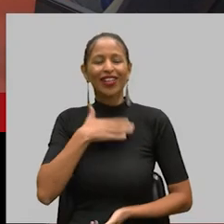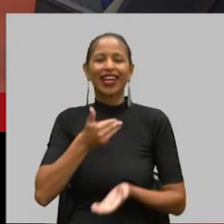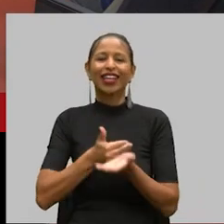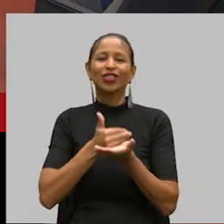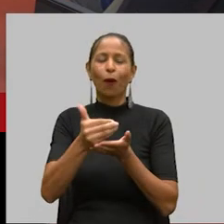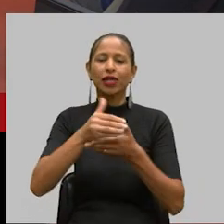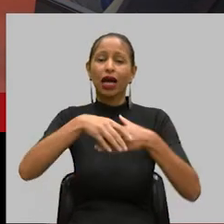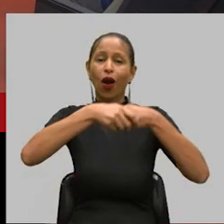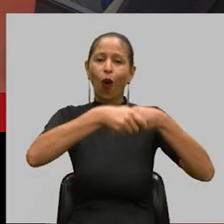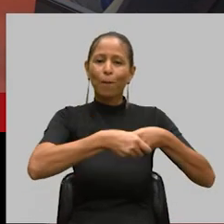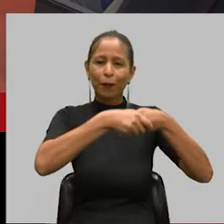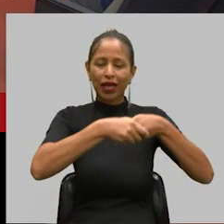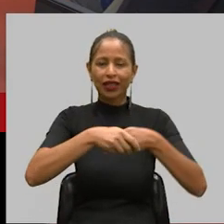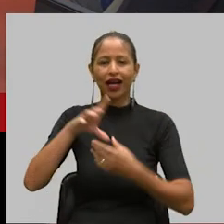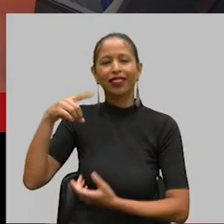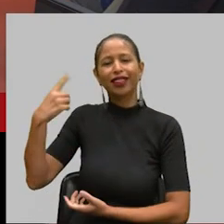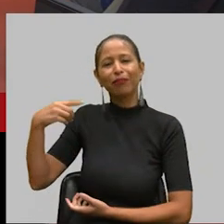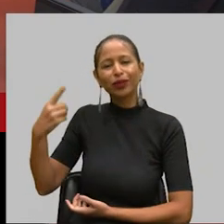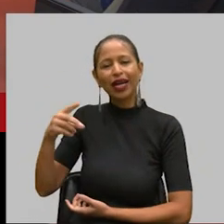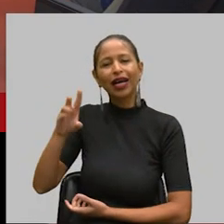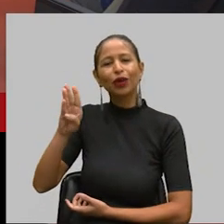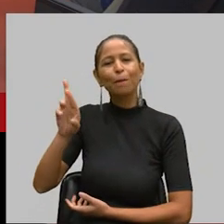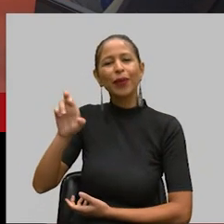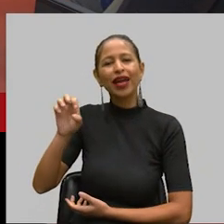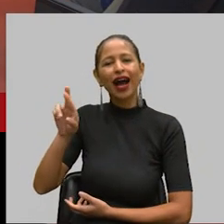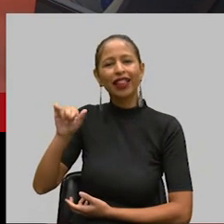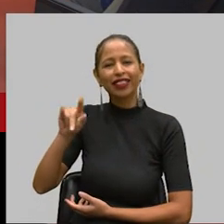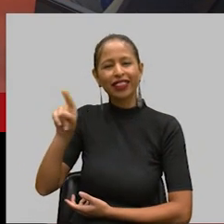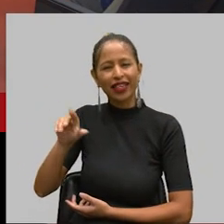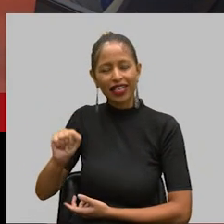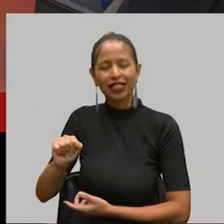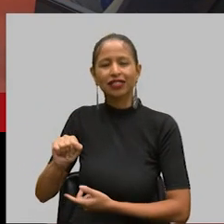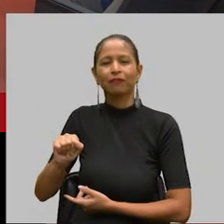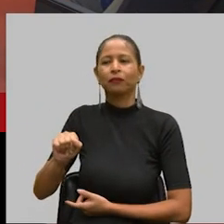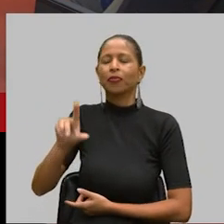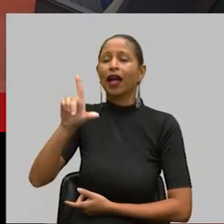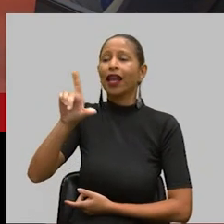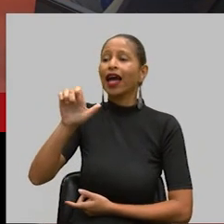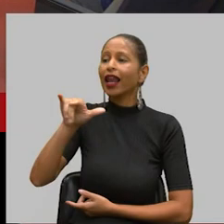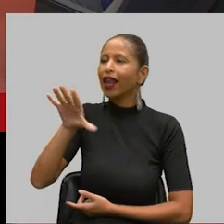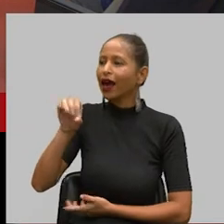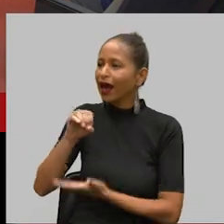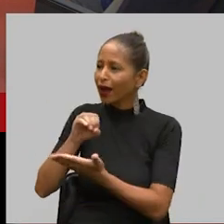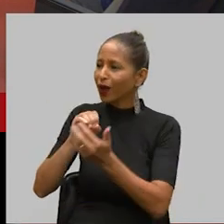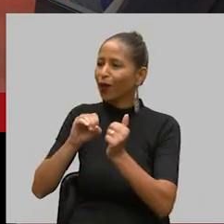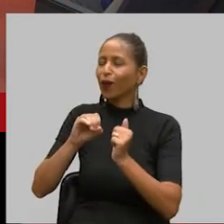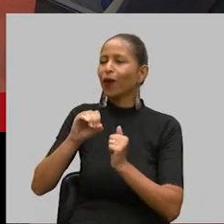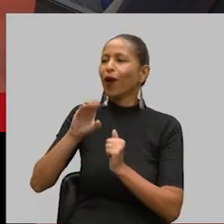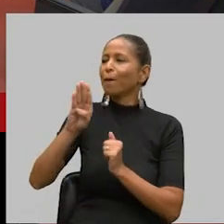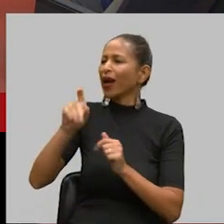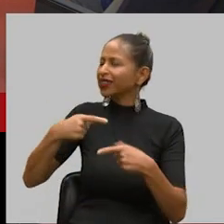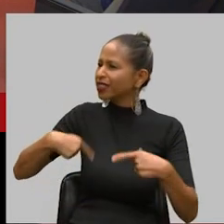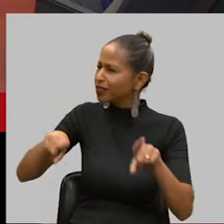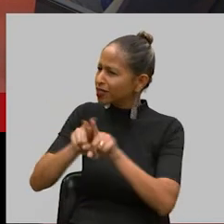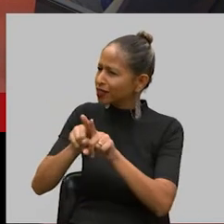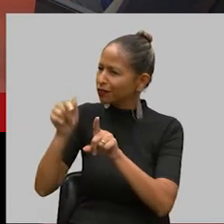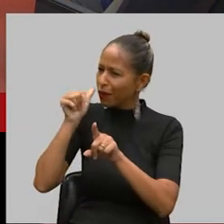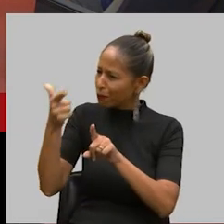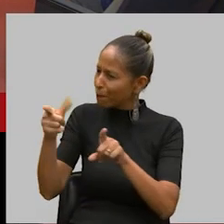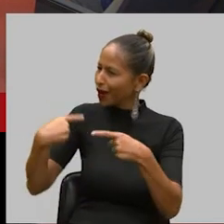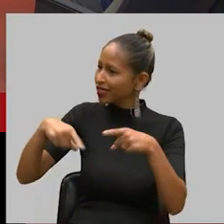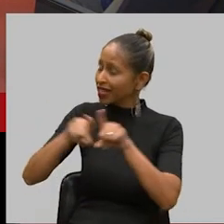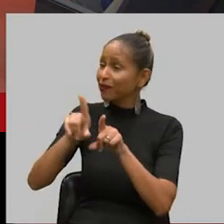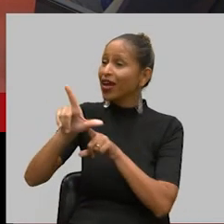cumprimentando a deputada estadual Beatriz Serqueira Deputado delo Beatriz sempre uma parceira e o